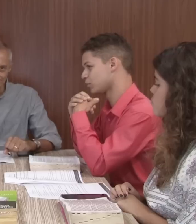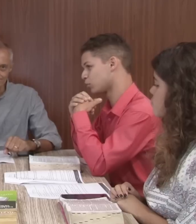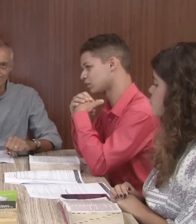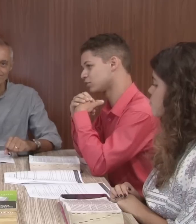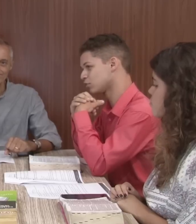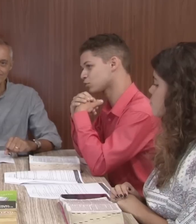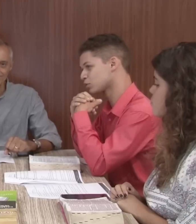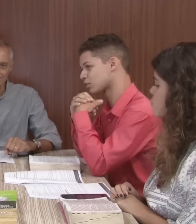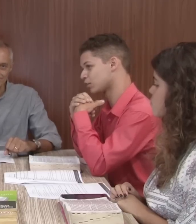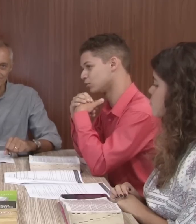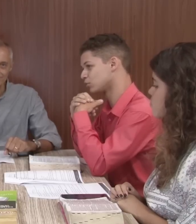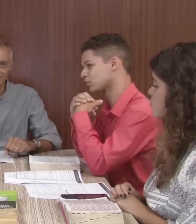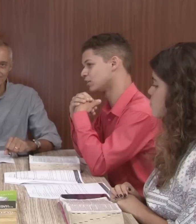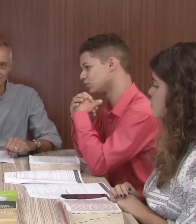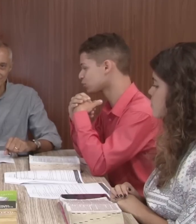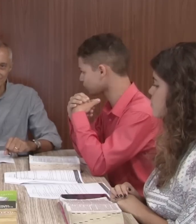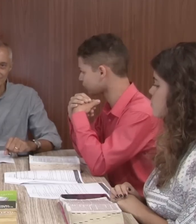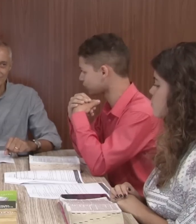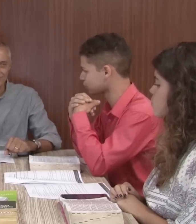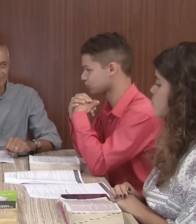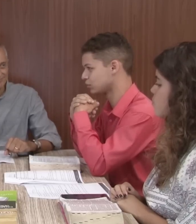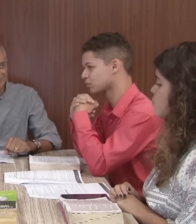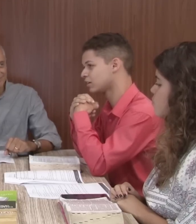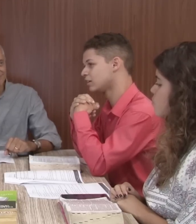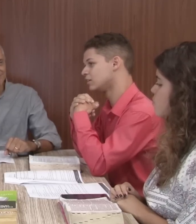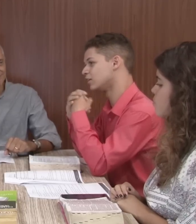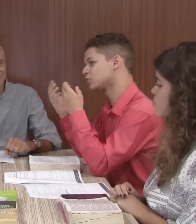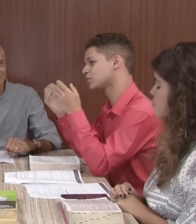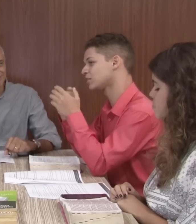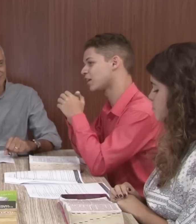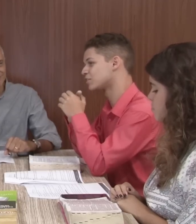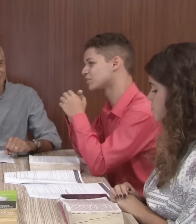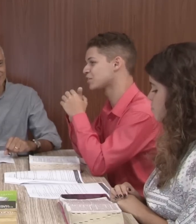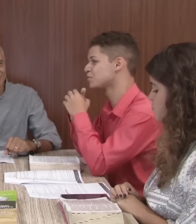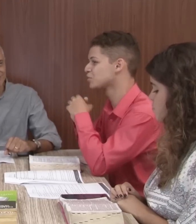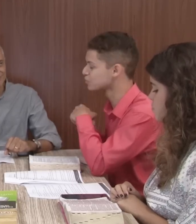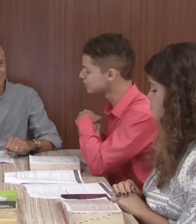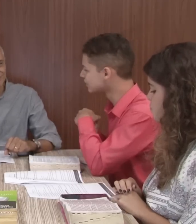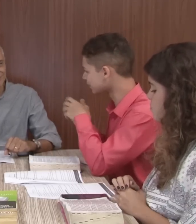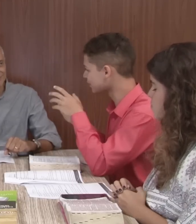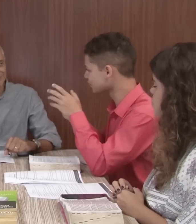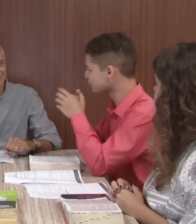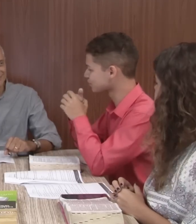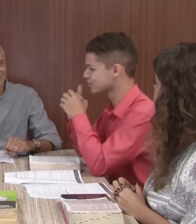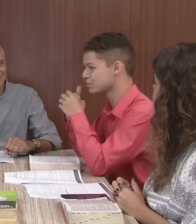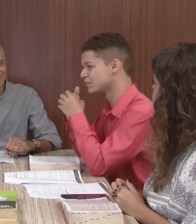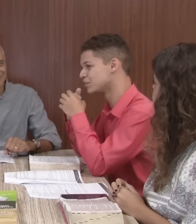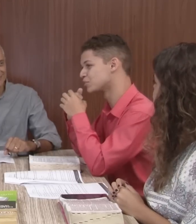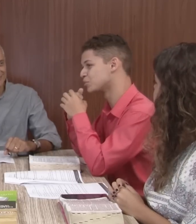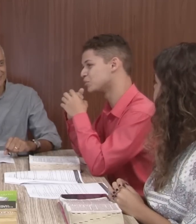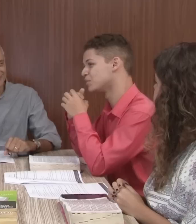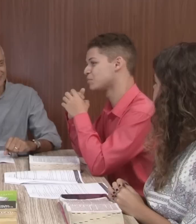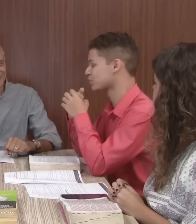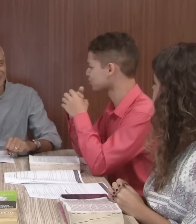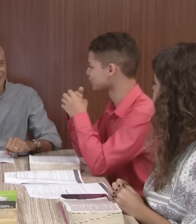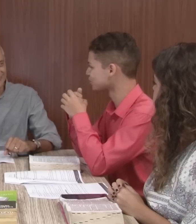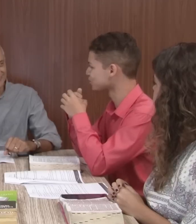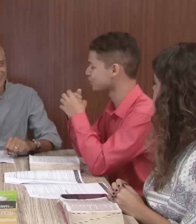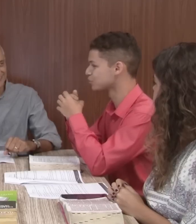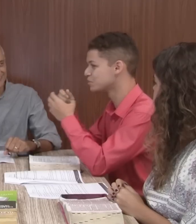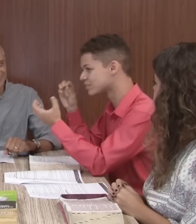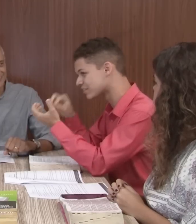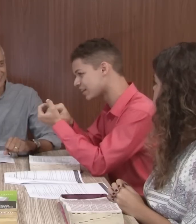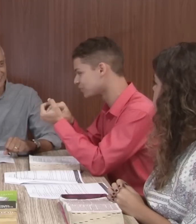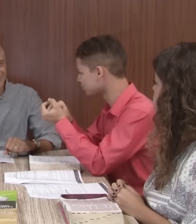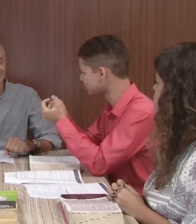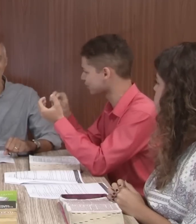igreja. Porque existe um mistério nisso, existe uma revelação nisso. E é isso que a gente tem visto tantas vezes nas EBDs, o pastor Geduti